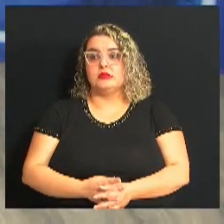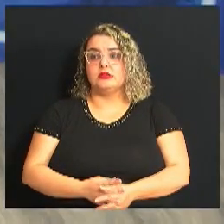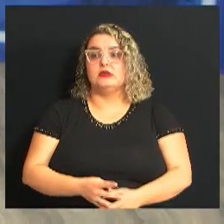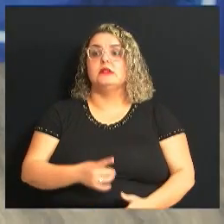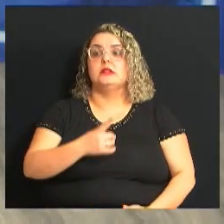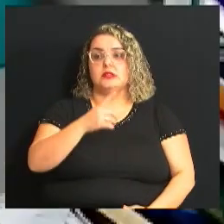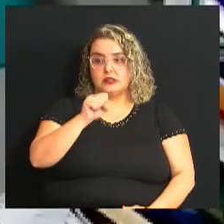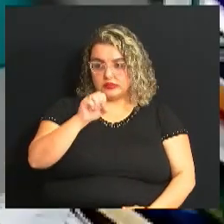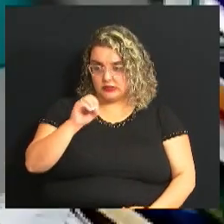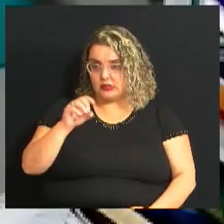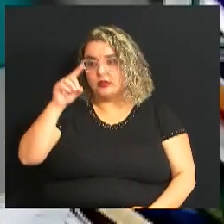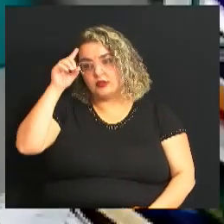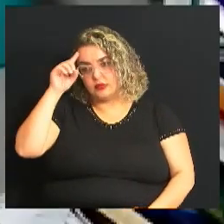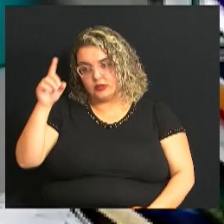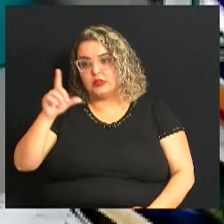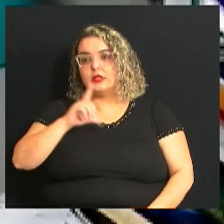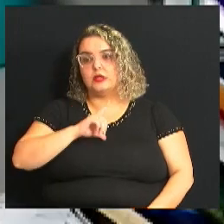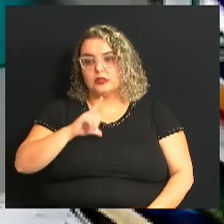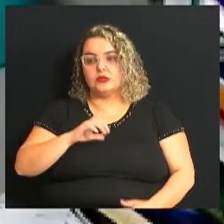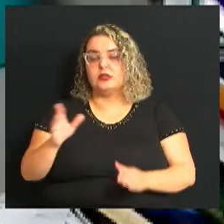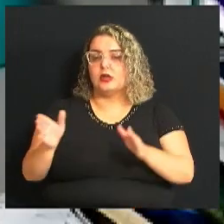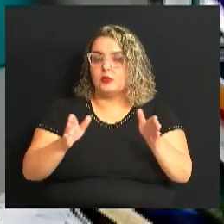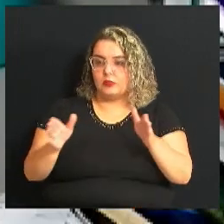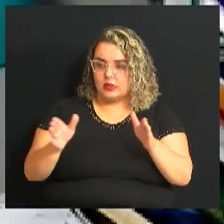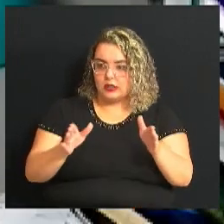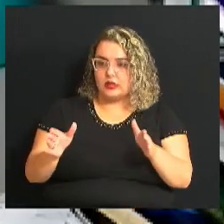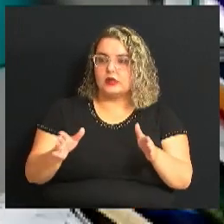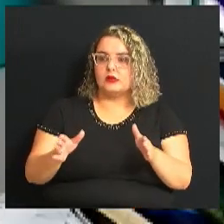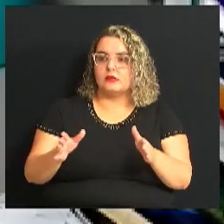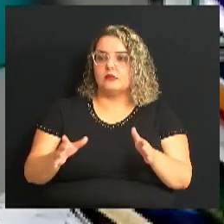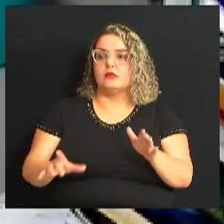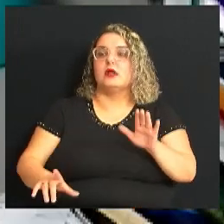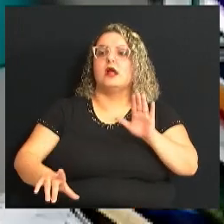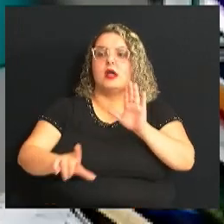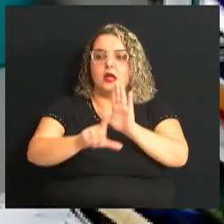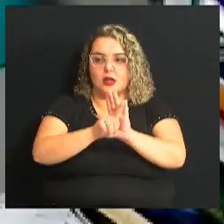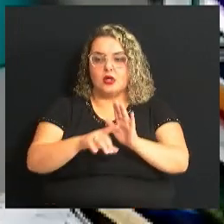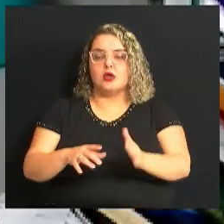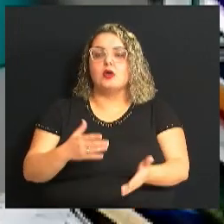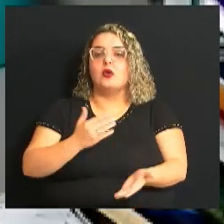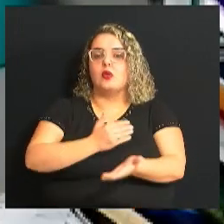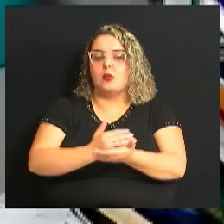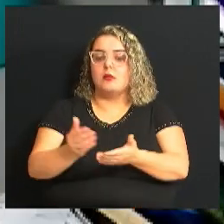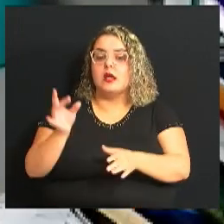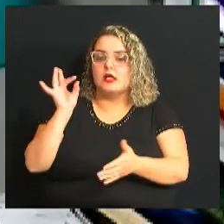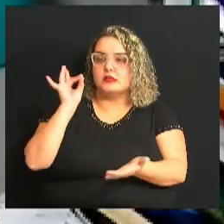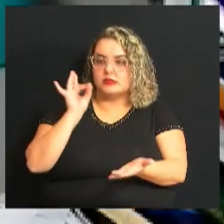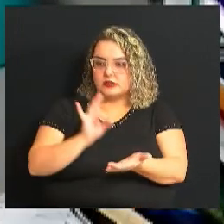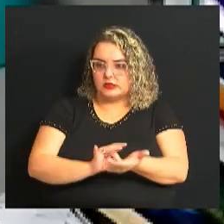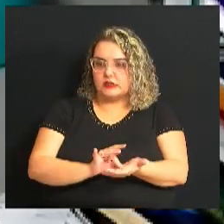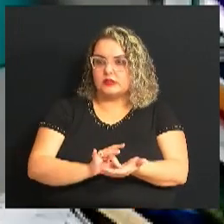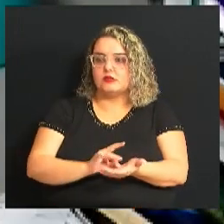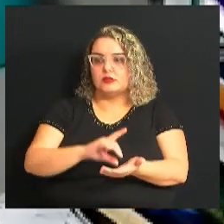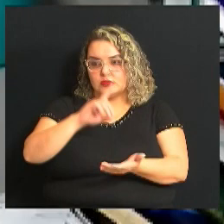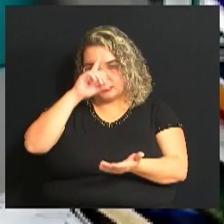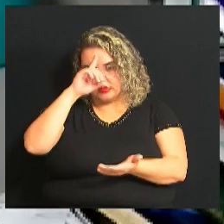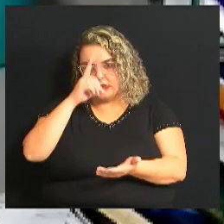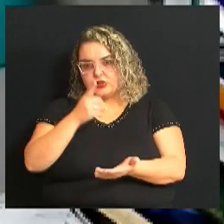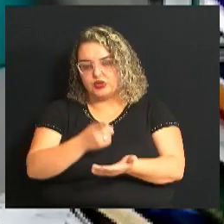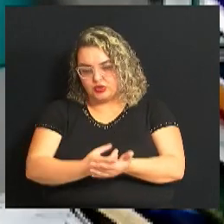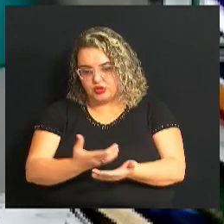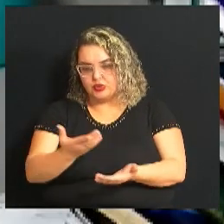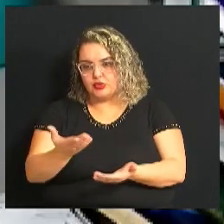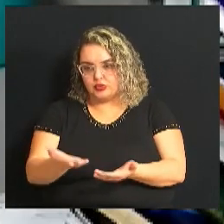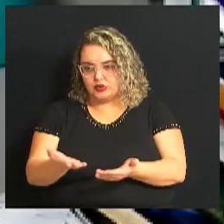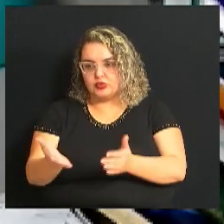180 dias, a gente tem aí um período para que essa legislação entre em vigor, que já ficou determinado justamente no momento